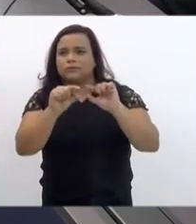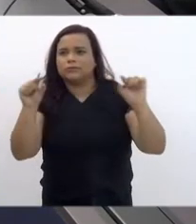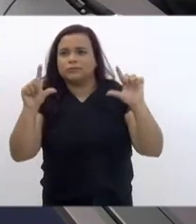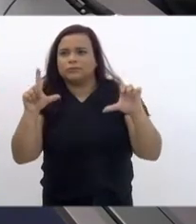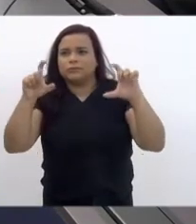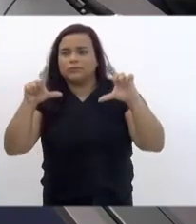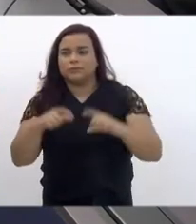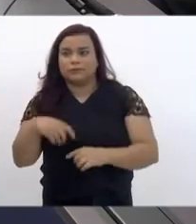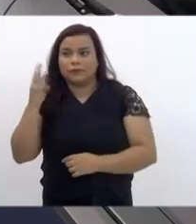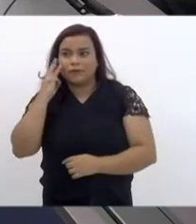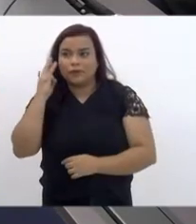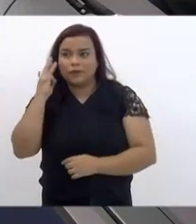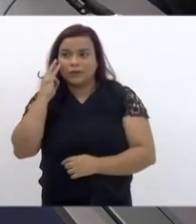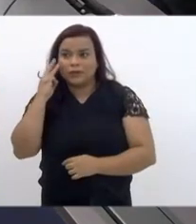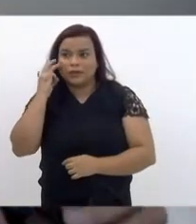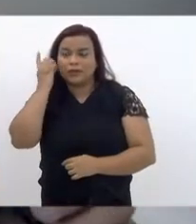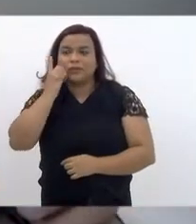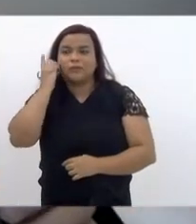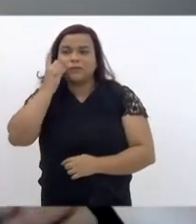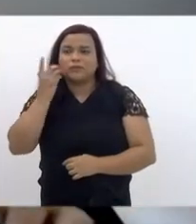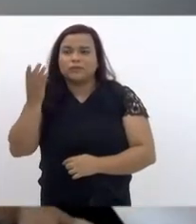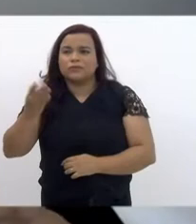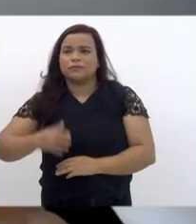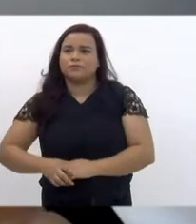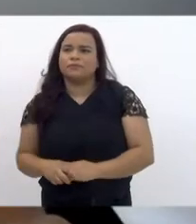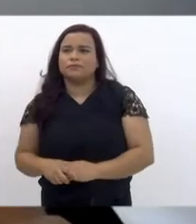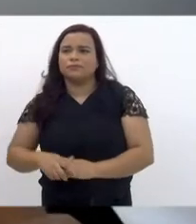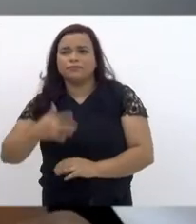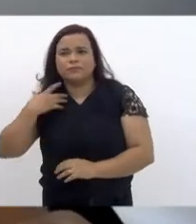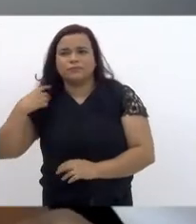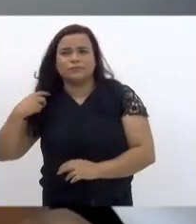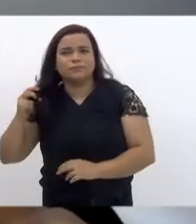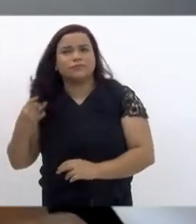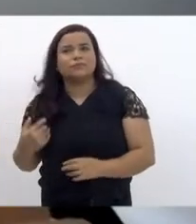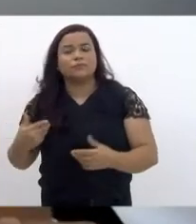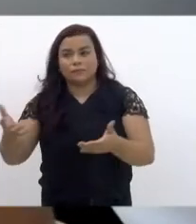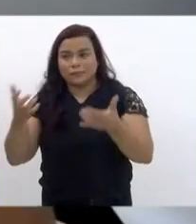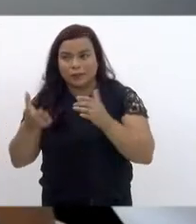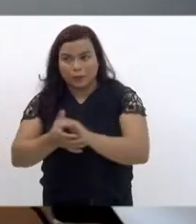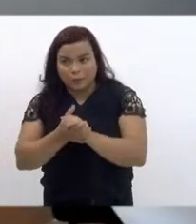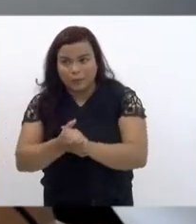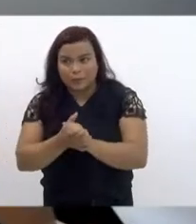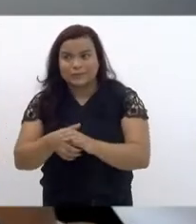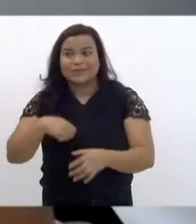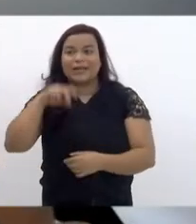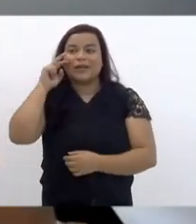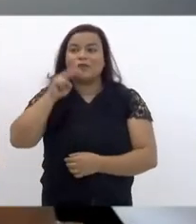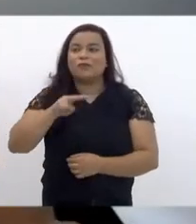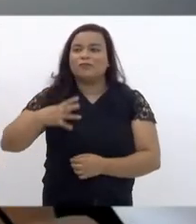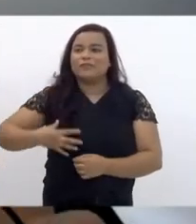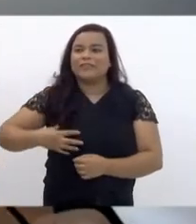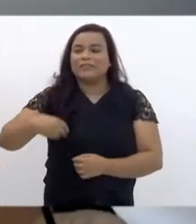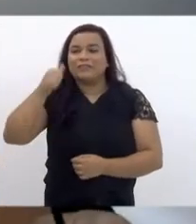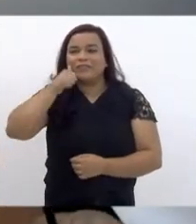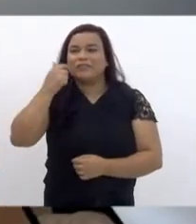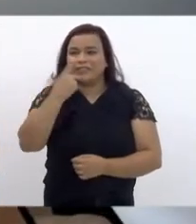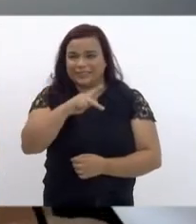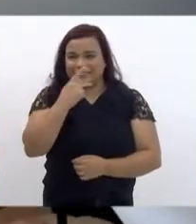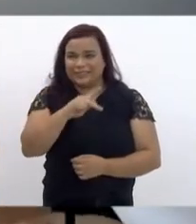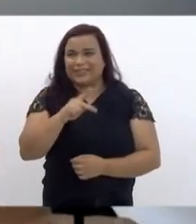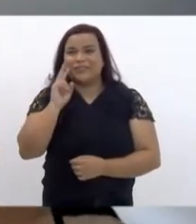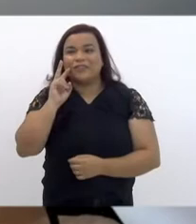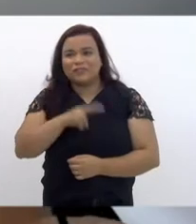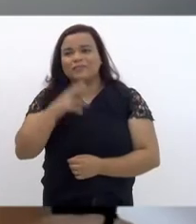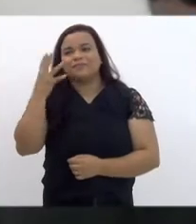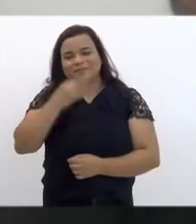Valdec. Não, eu só queria cumprimentar que eu vi ontem pessoalmente a filha do Chico Machado, mas aproveitar e dizer para o deputado